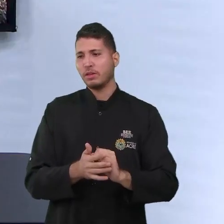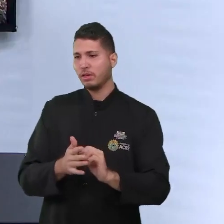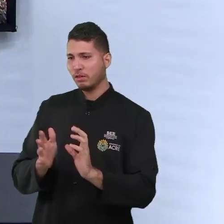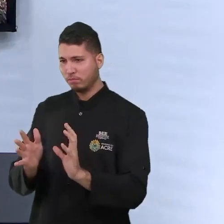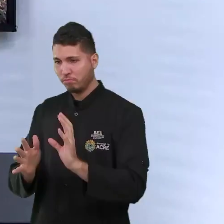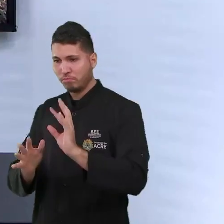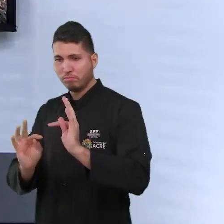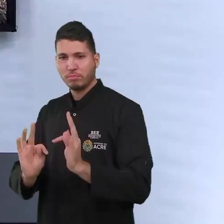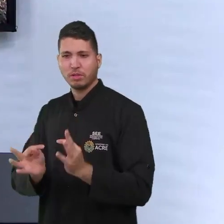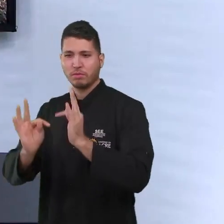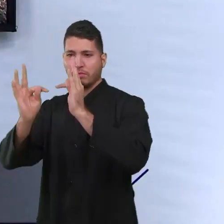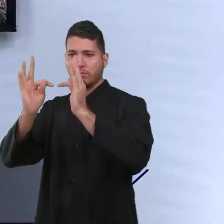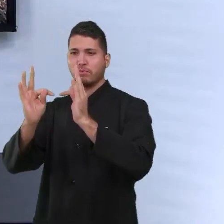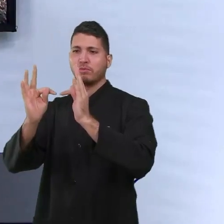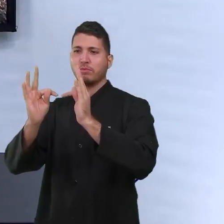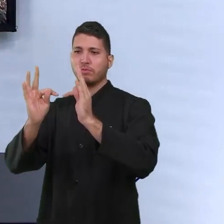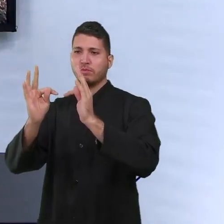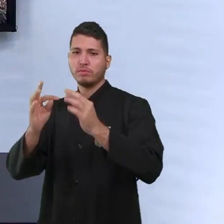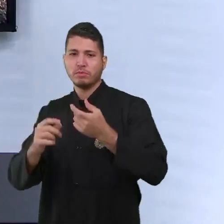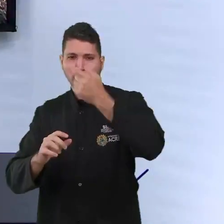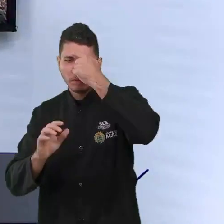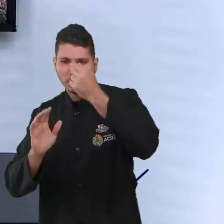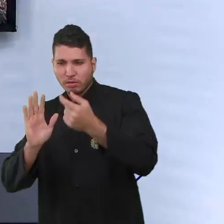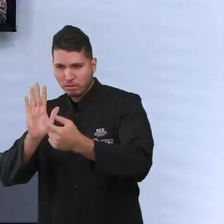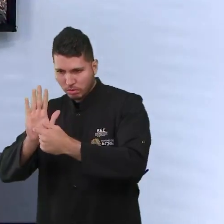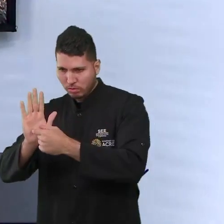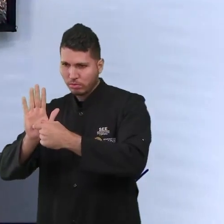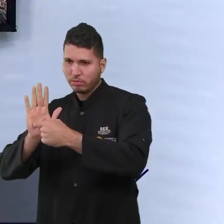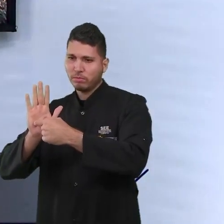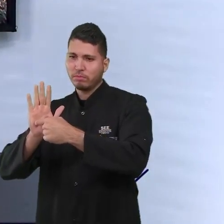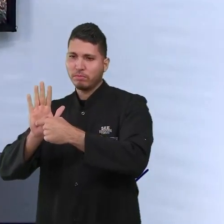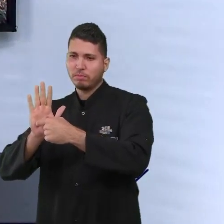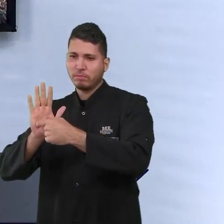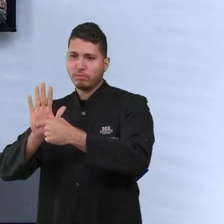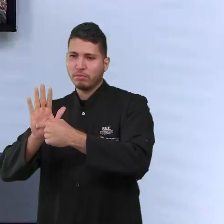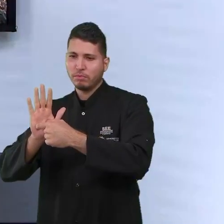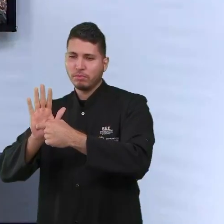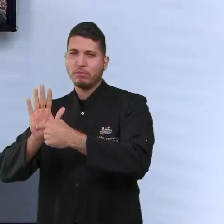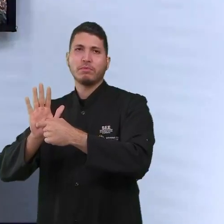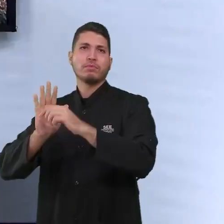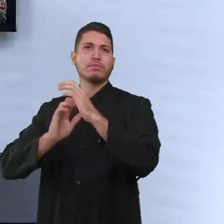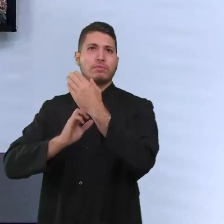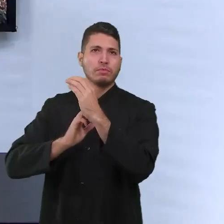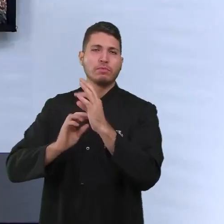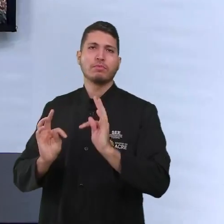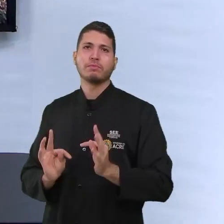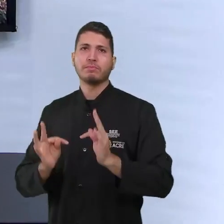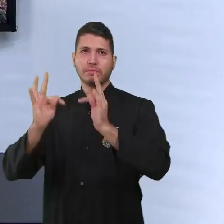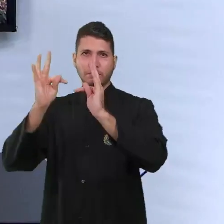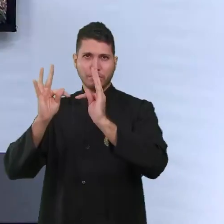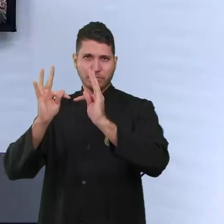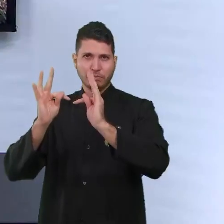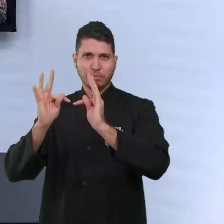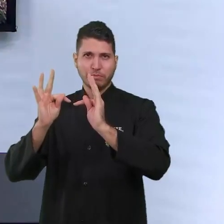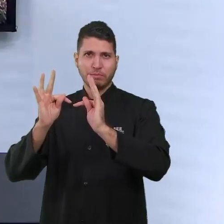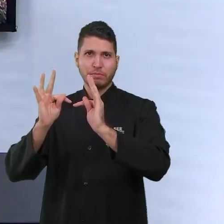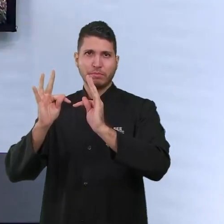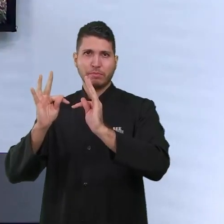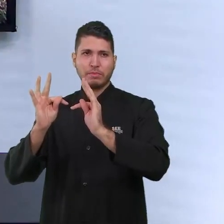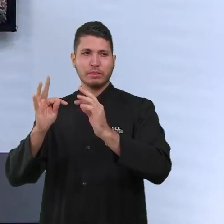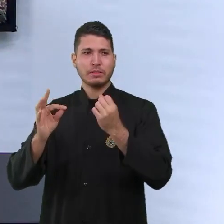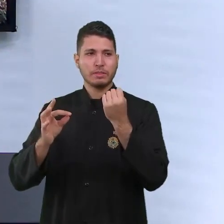de ponta, de inteligência artificial, de ciência e tecnologia, quando nós colocamos